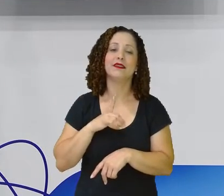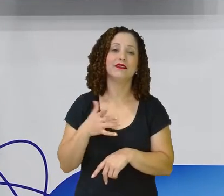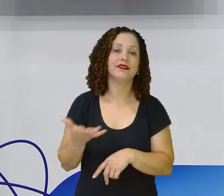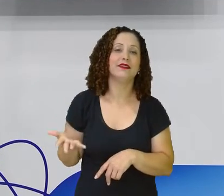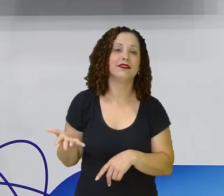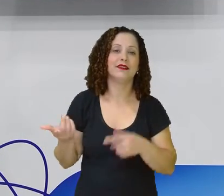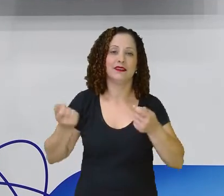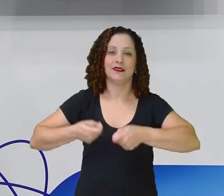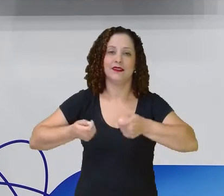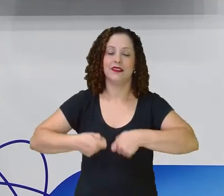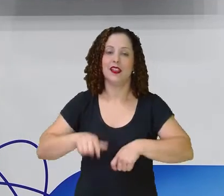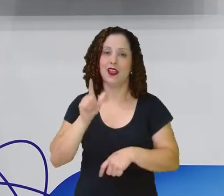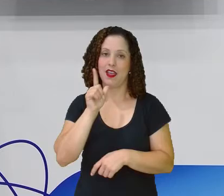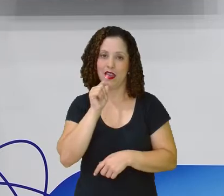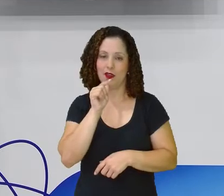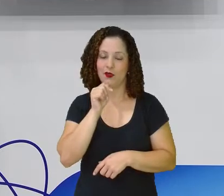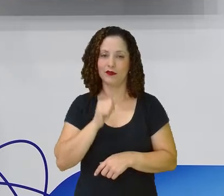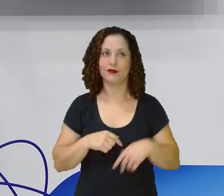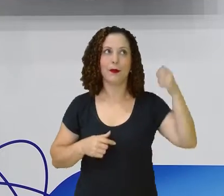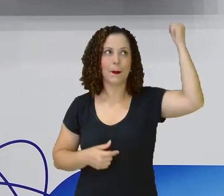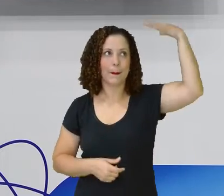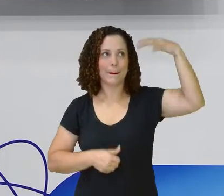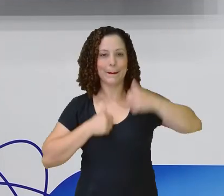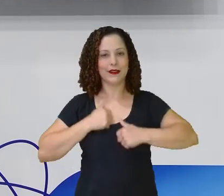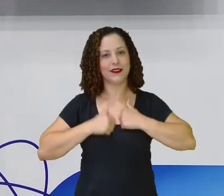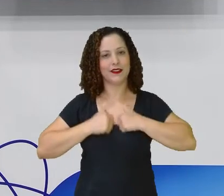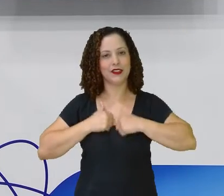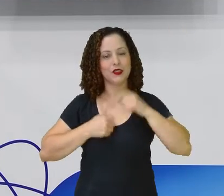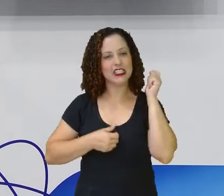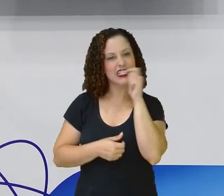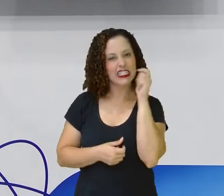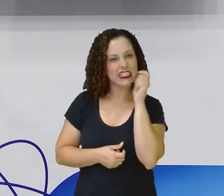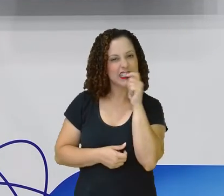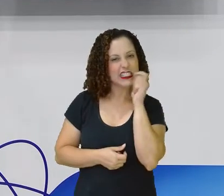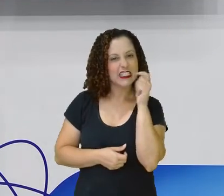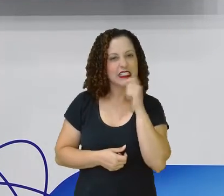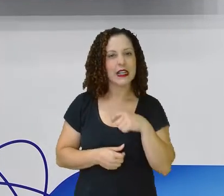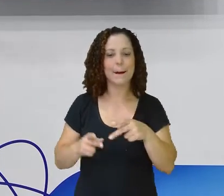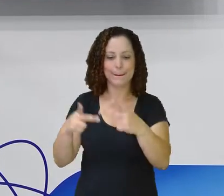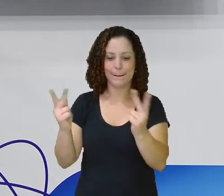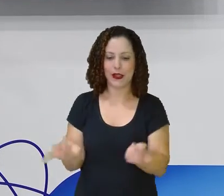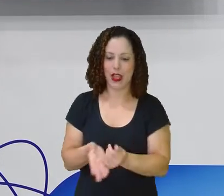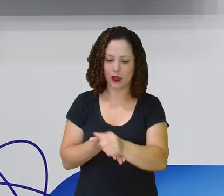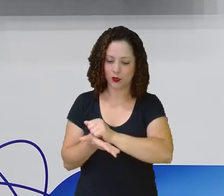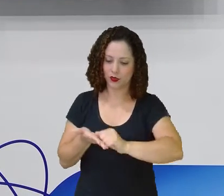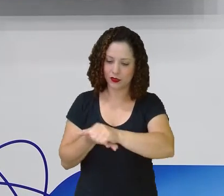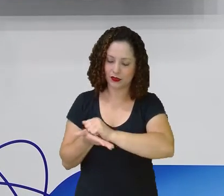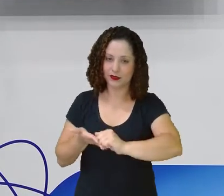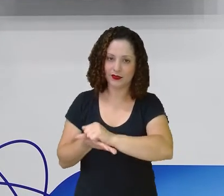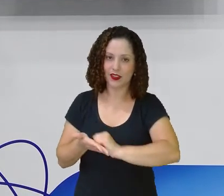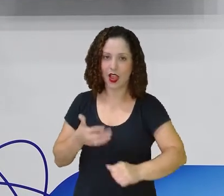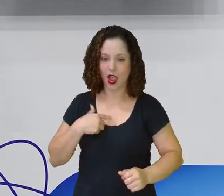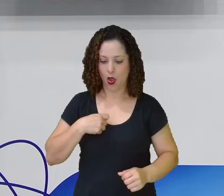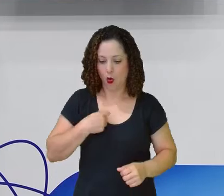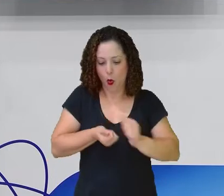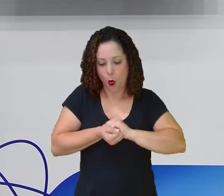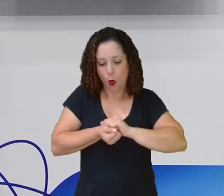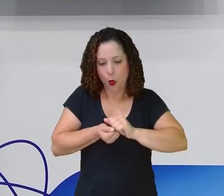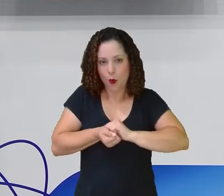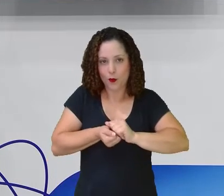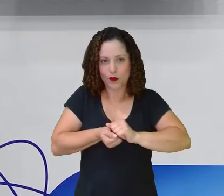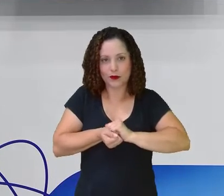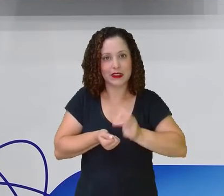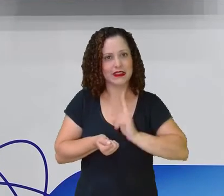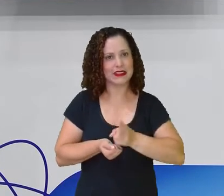que precisa da água? Tomar banho, escovar os dentes, né, lavar os pratos, roupas, enfim. A água a gente está